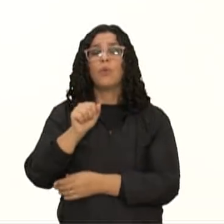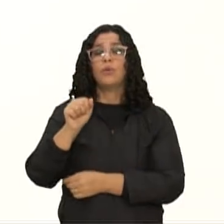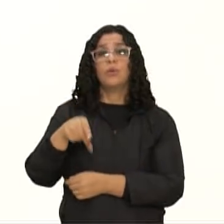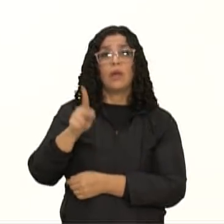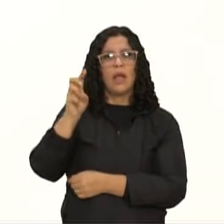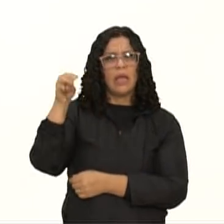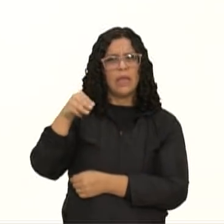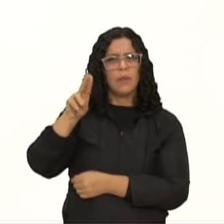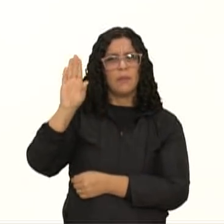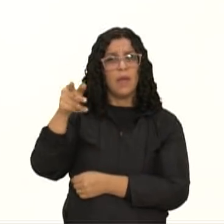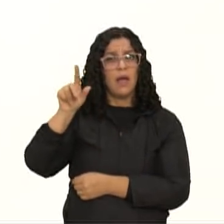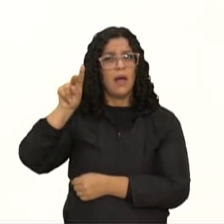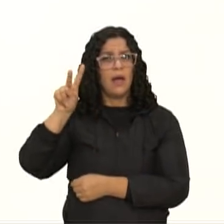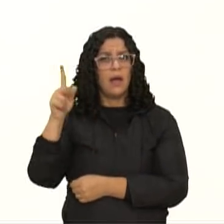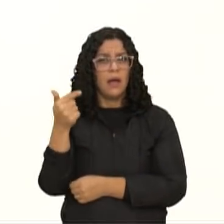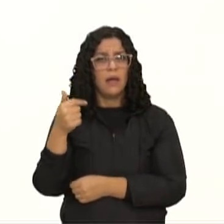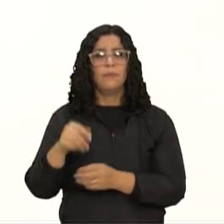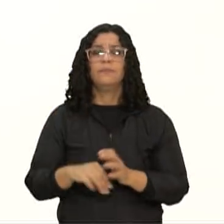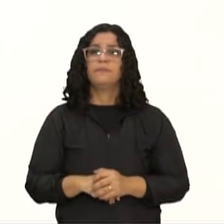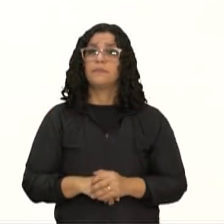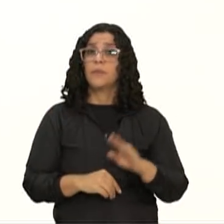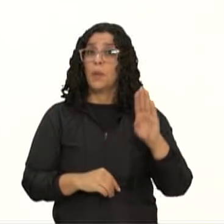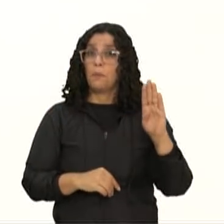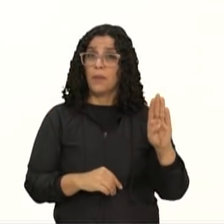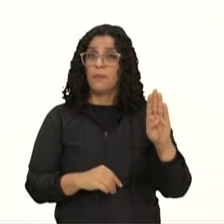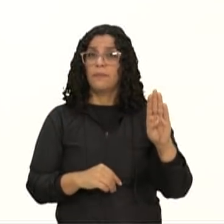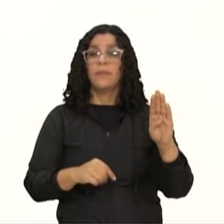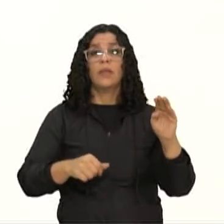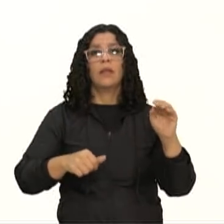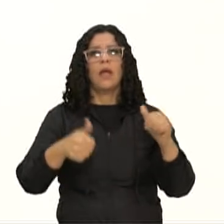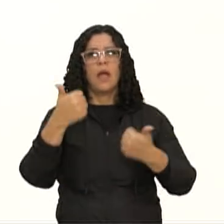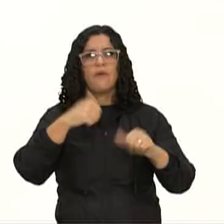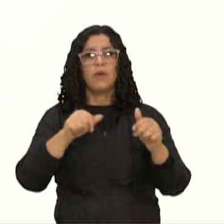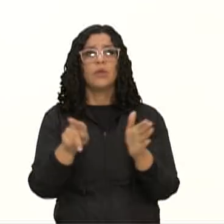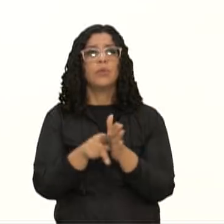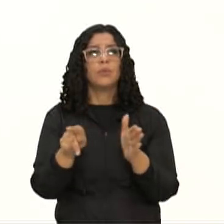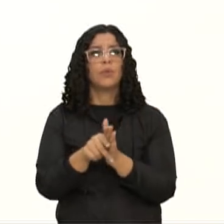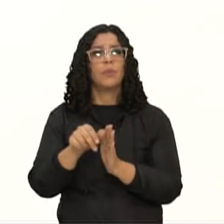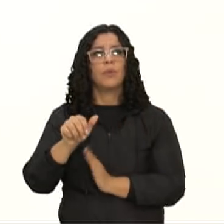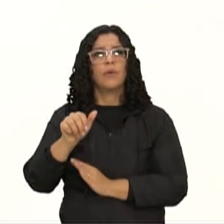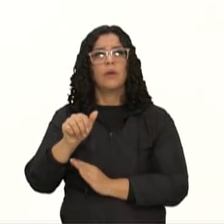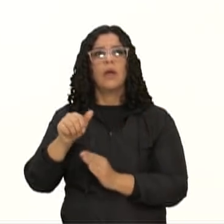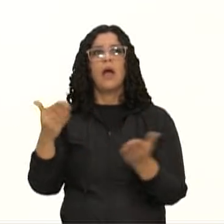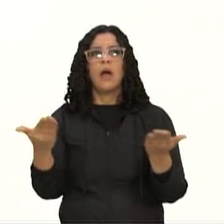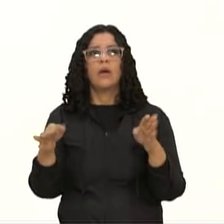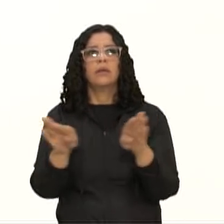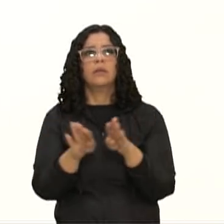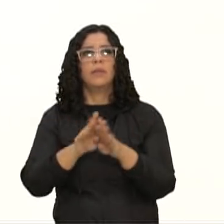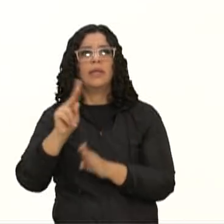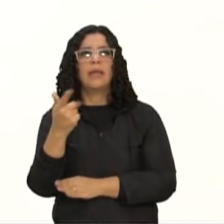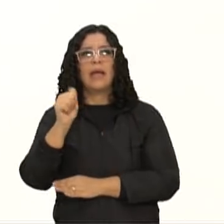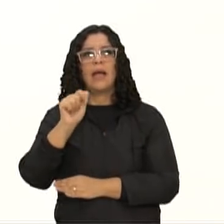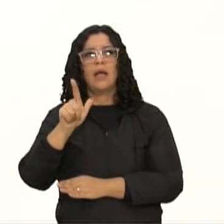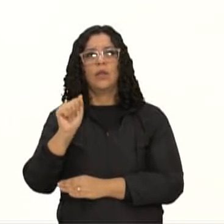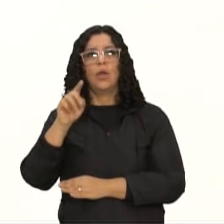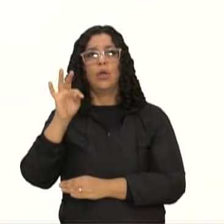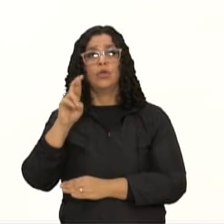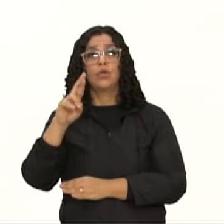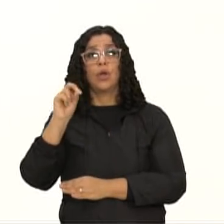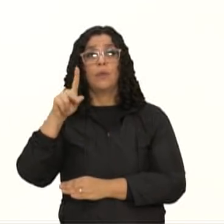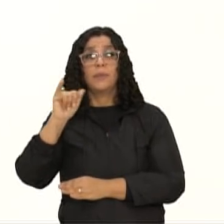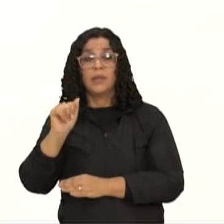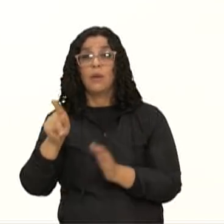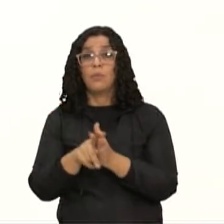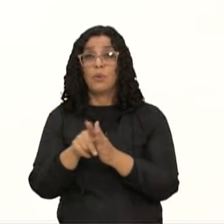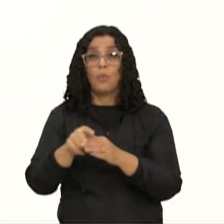hora. Letra B. Analisando a alotropia, podemos definir que o índice de refração do grafite e do